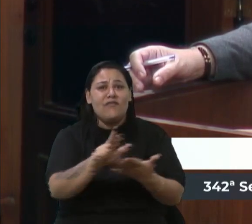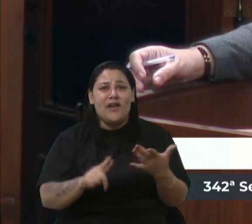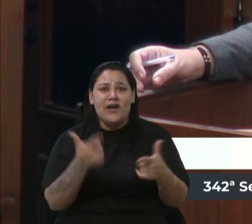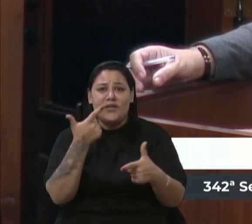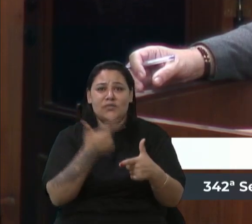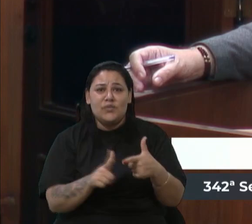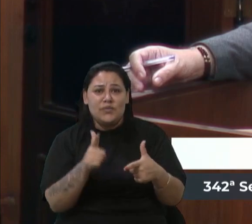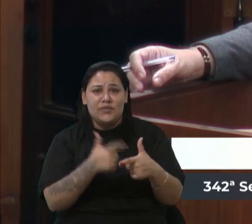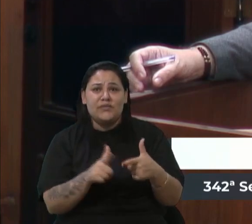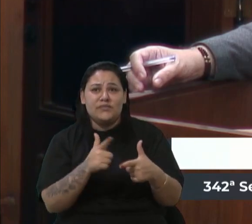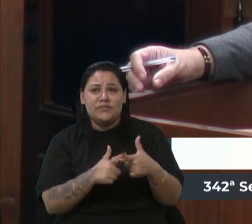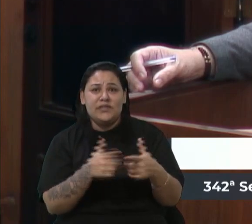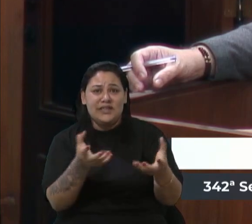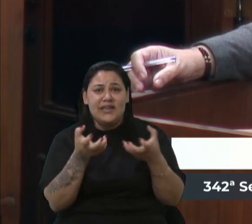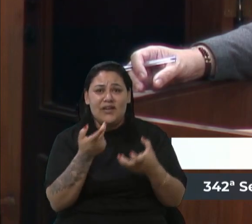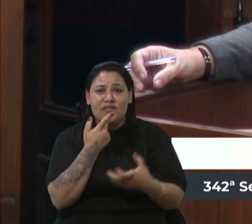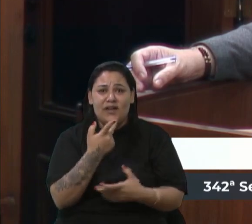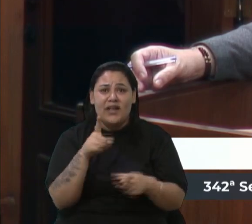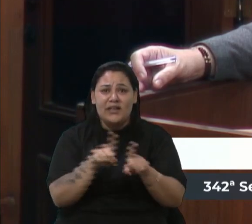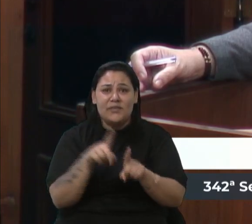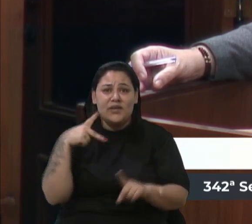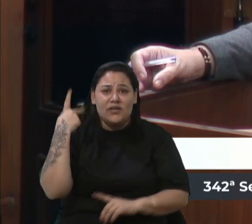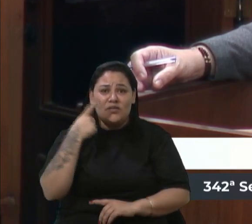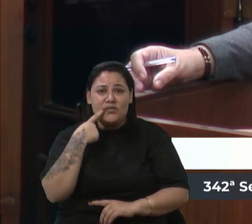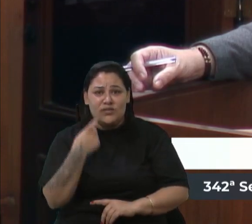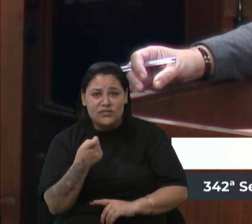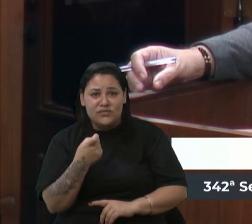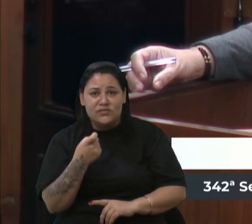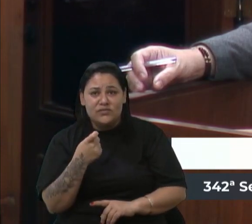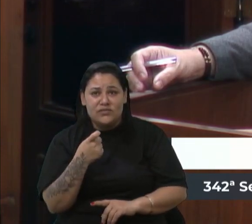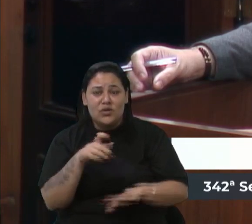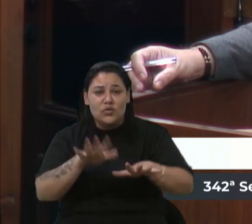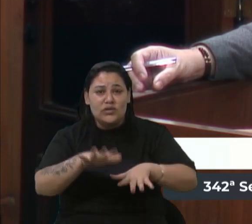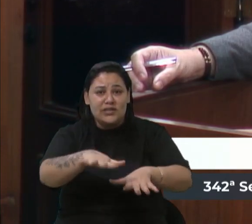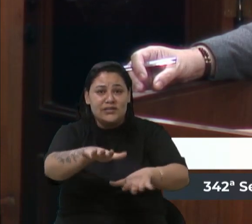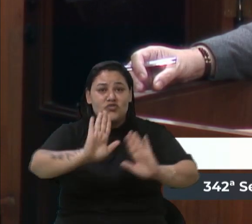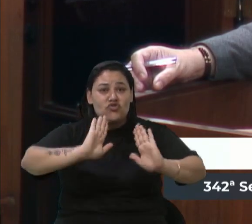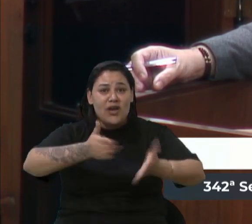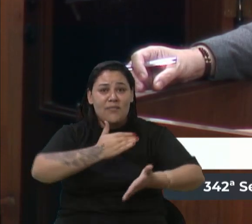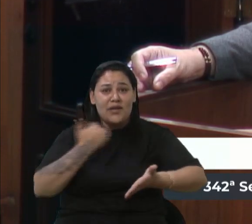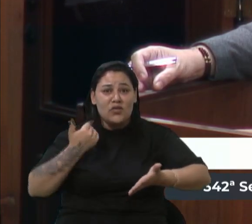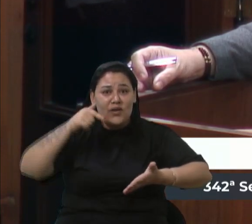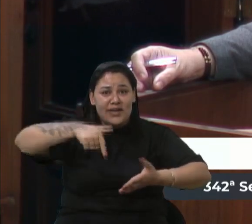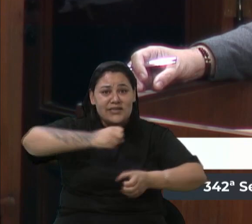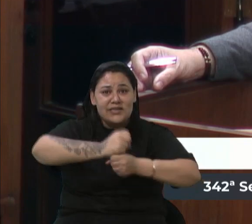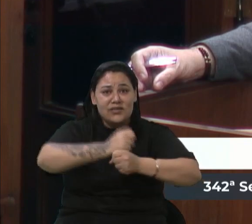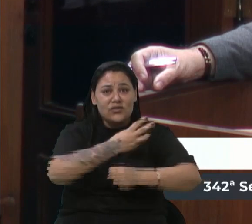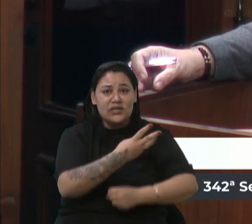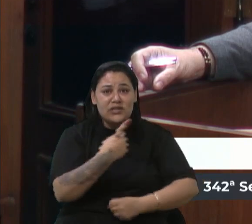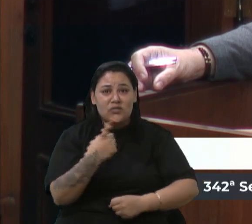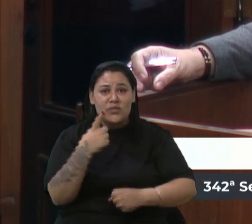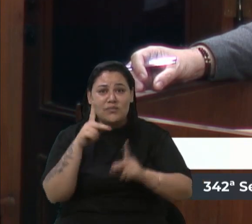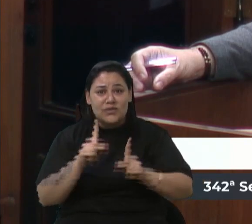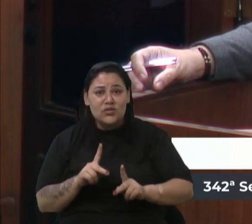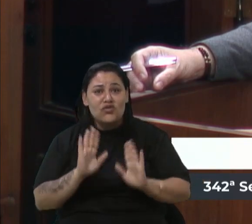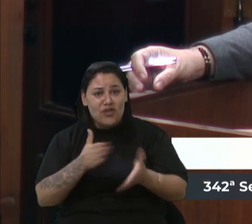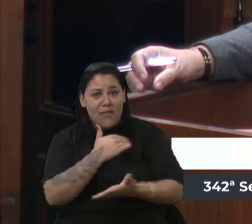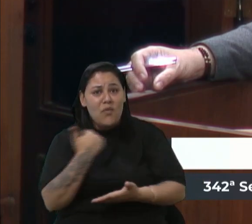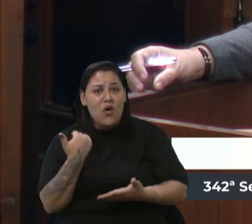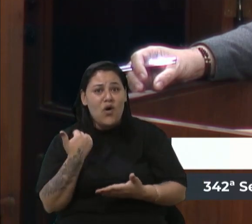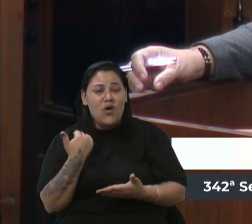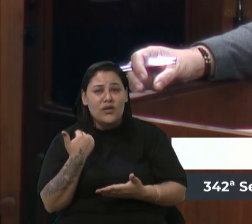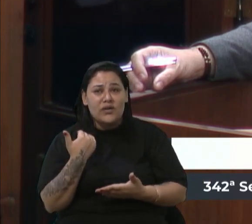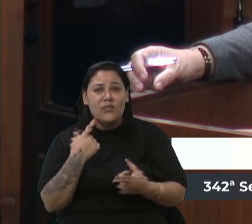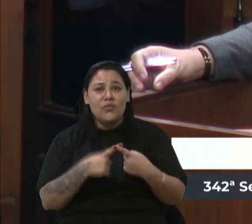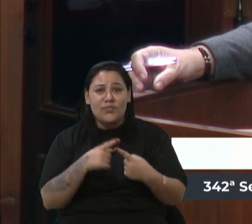quero dizer, vereadora Frigieri, que o trânsito já matou esse ano 31 pessoas. Um